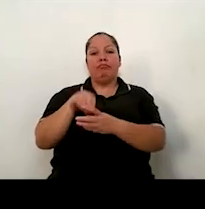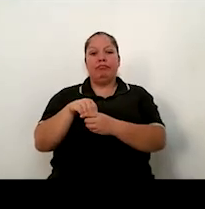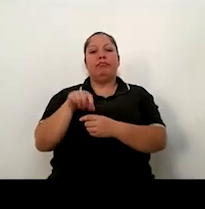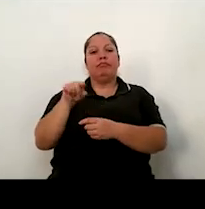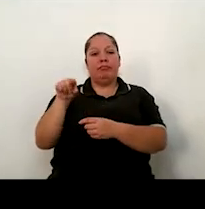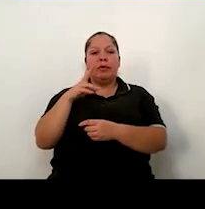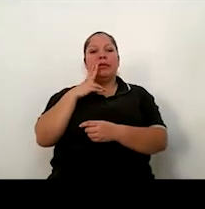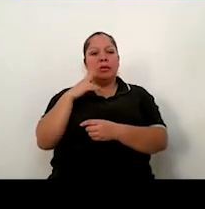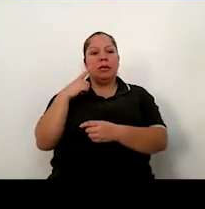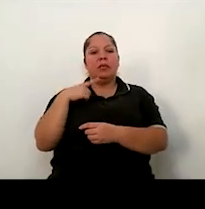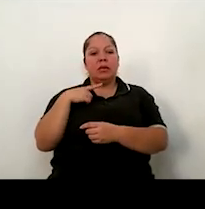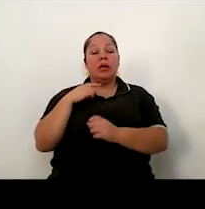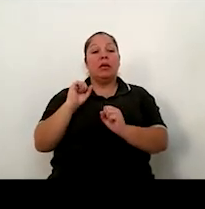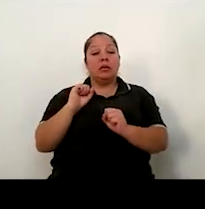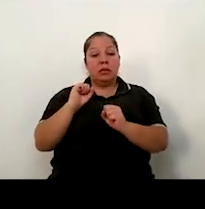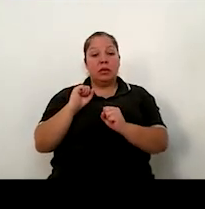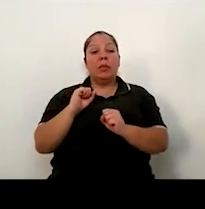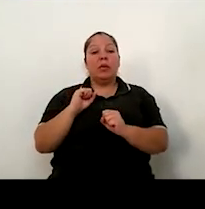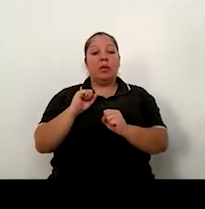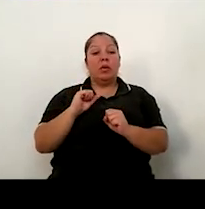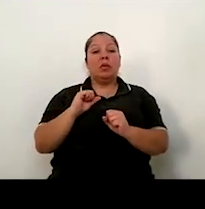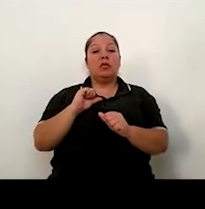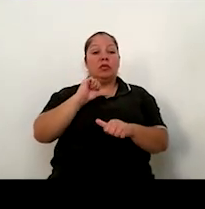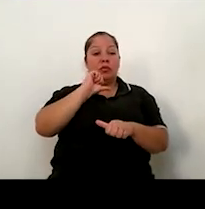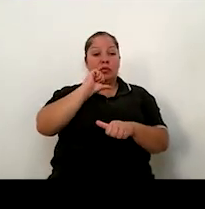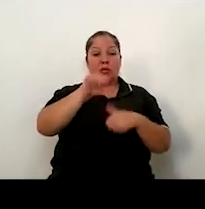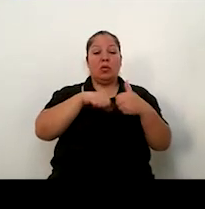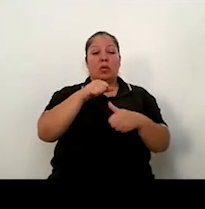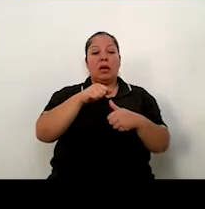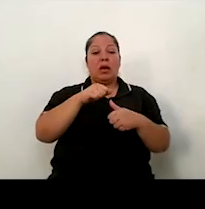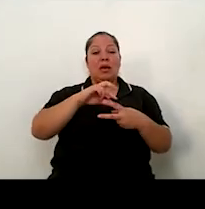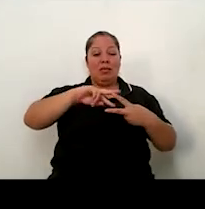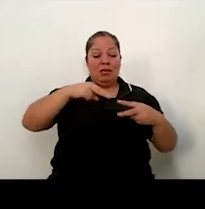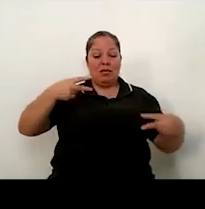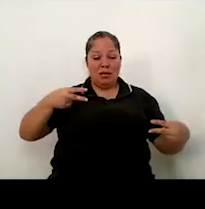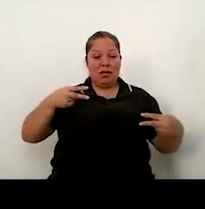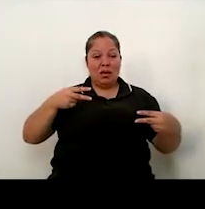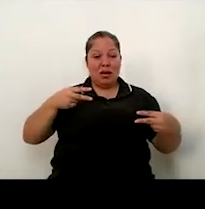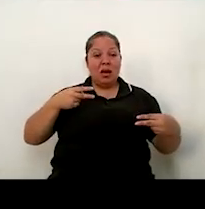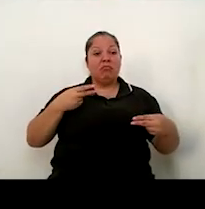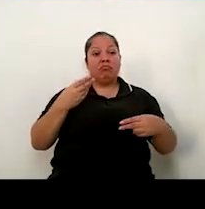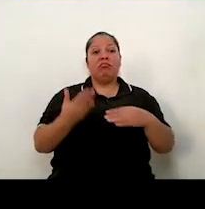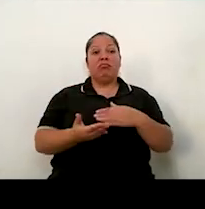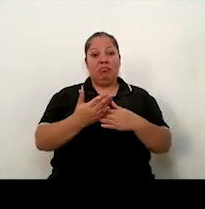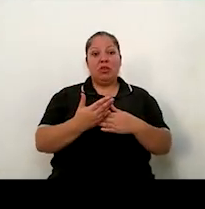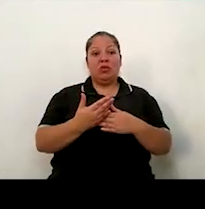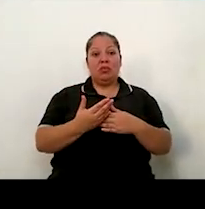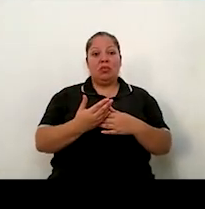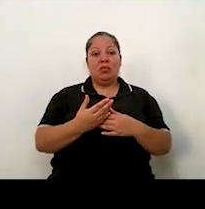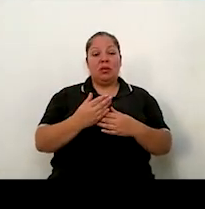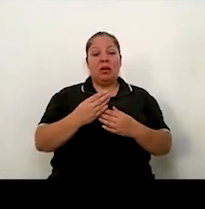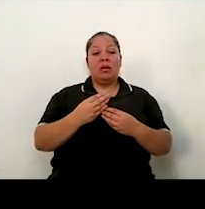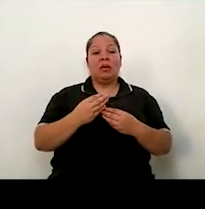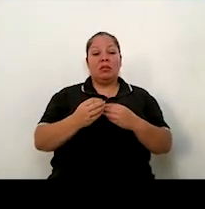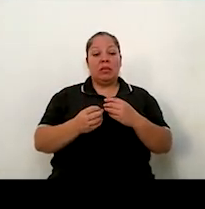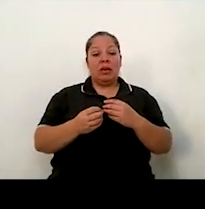pode levar à formação do câncer no colo do intestino, tá? Então, essas nitrosaminas, esse